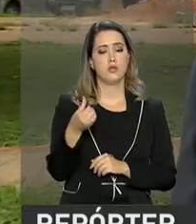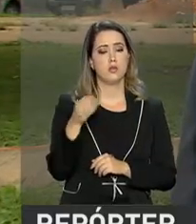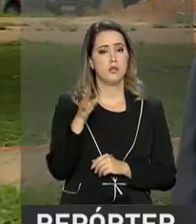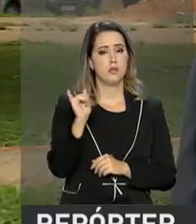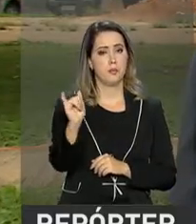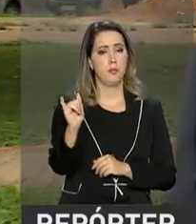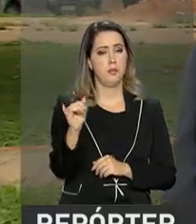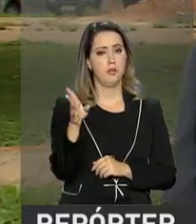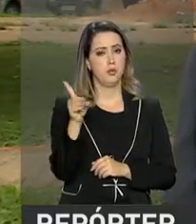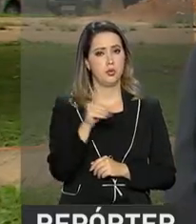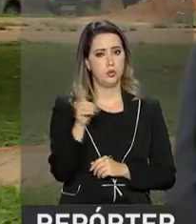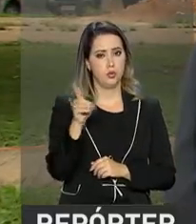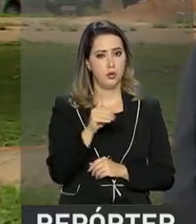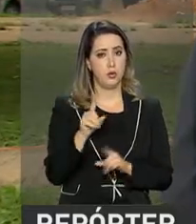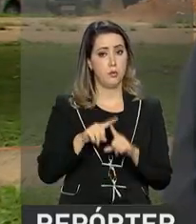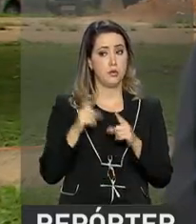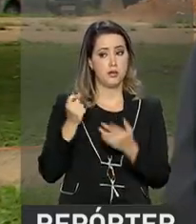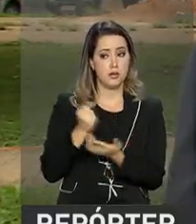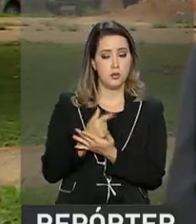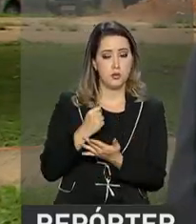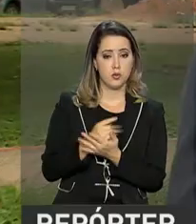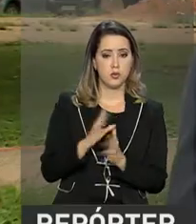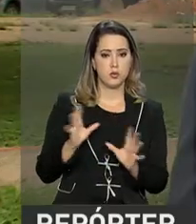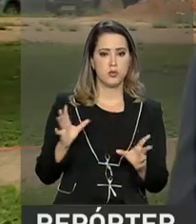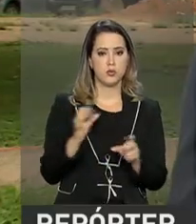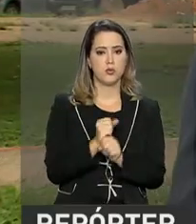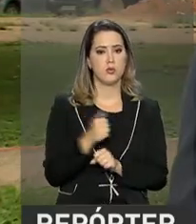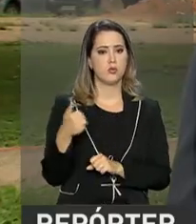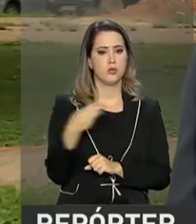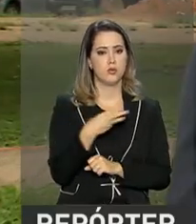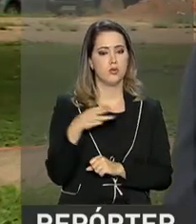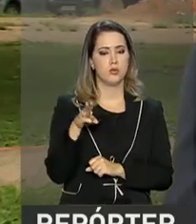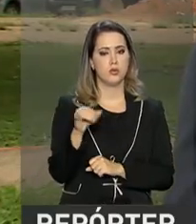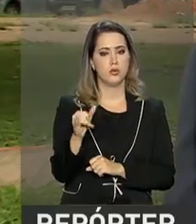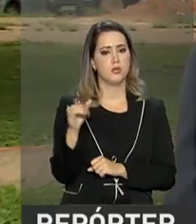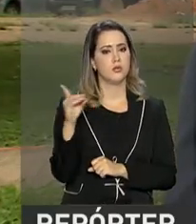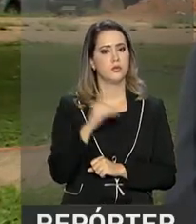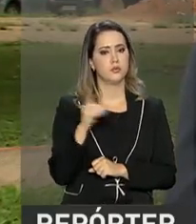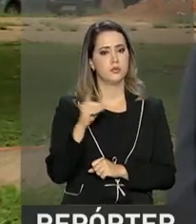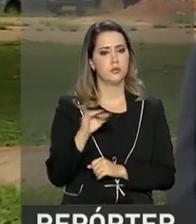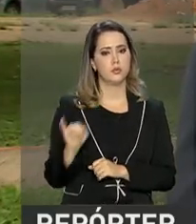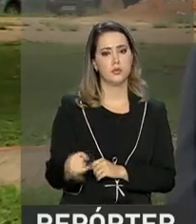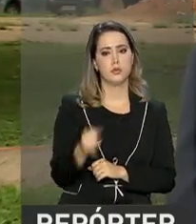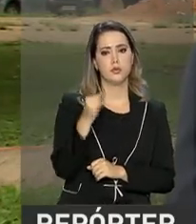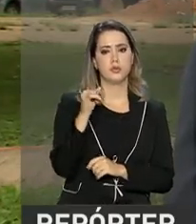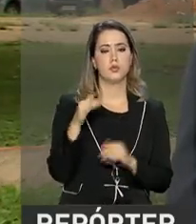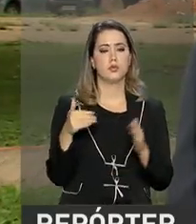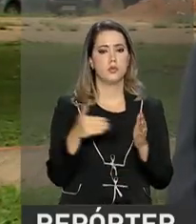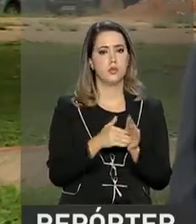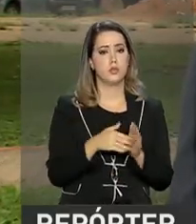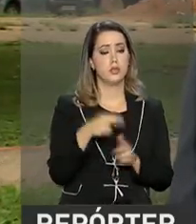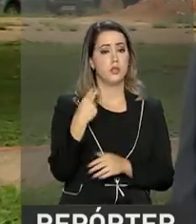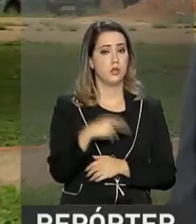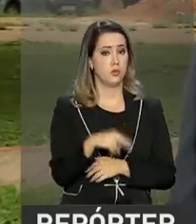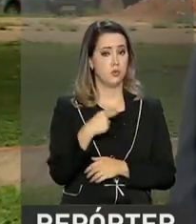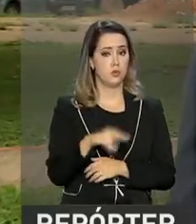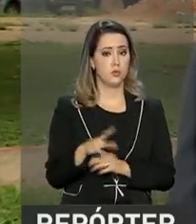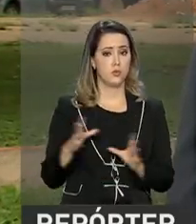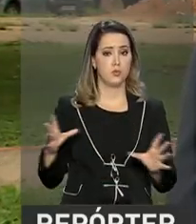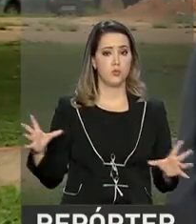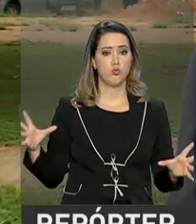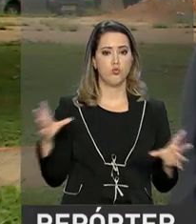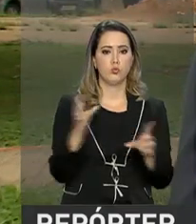dólares já as importações somaram 13 bilhões de dólares de janeiro a novembro o saldo é de